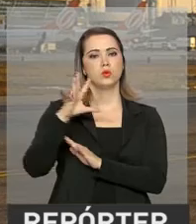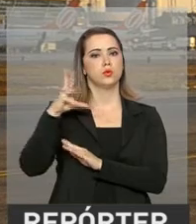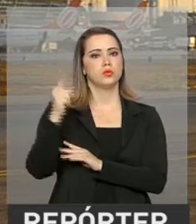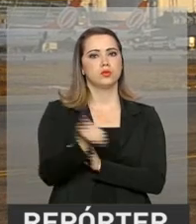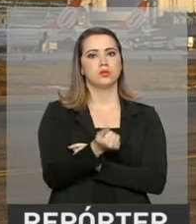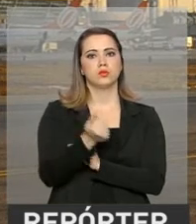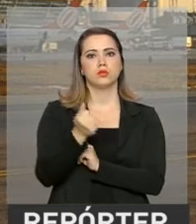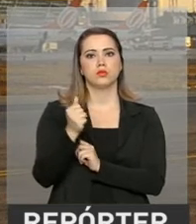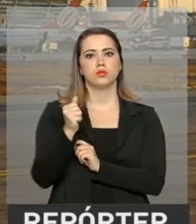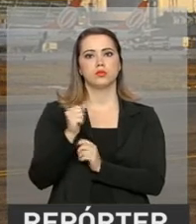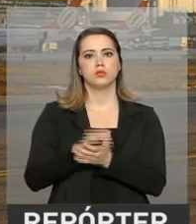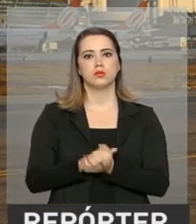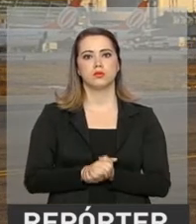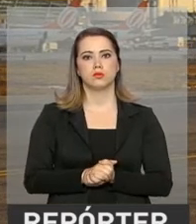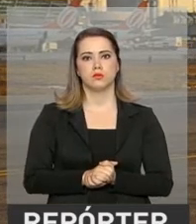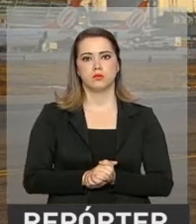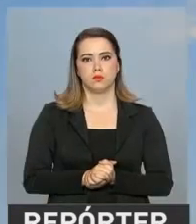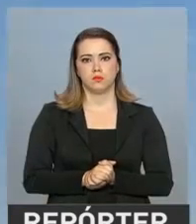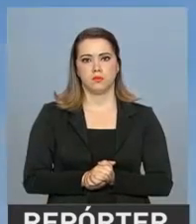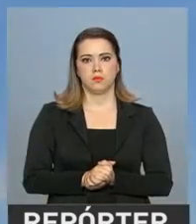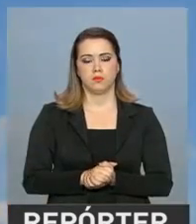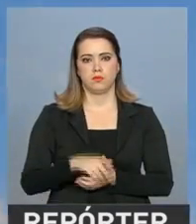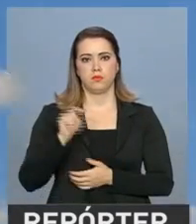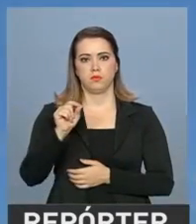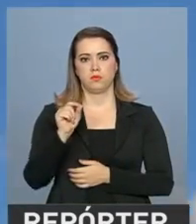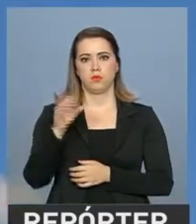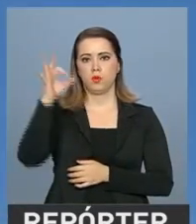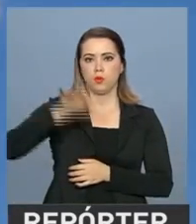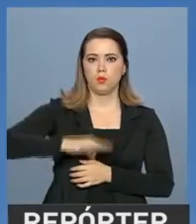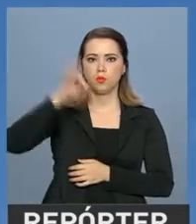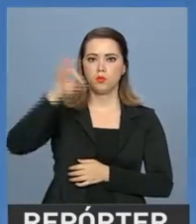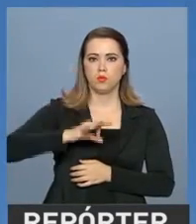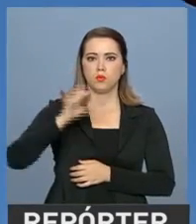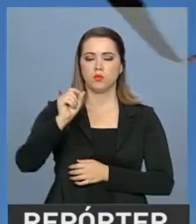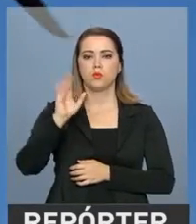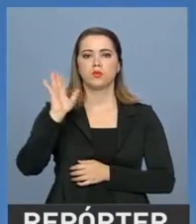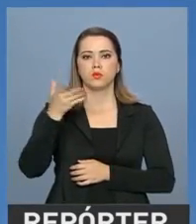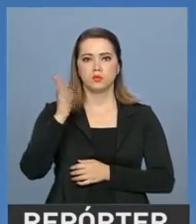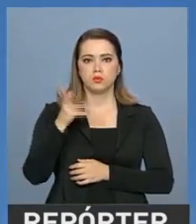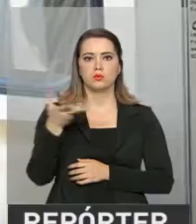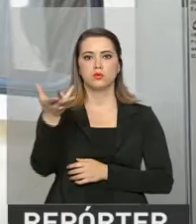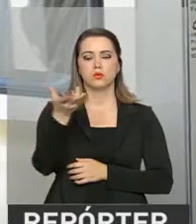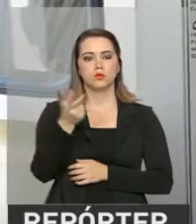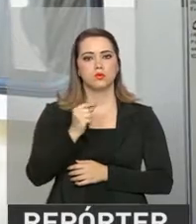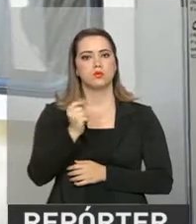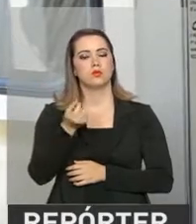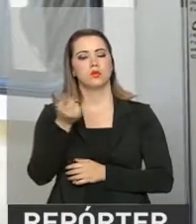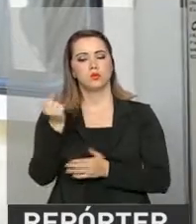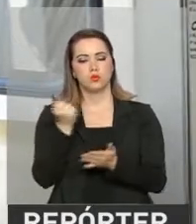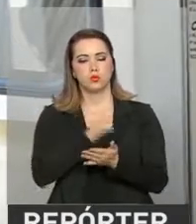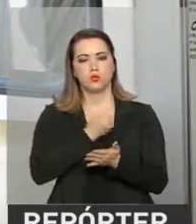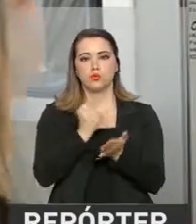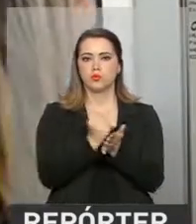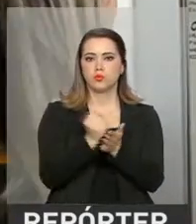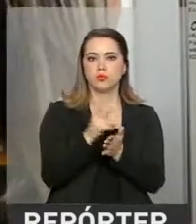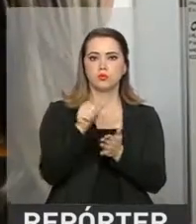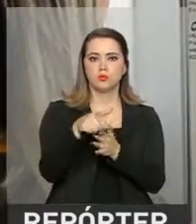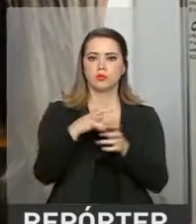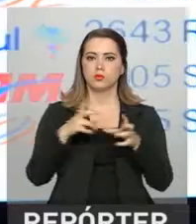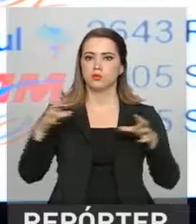aeroportos o percentual foi o maior entre os já registrados nas grandes operações